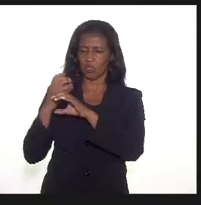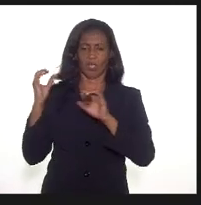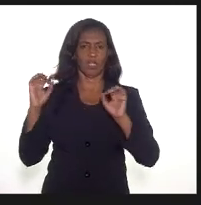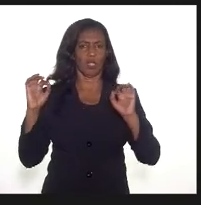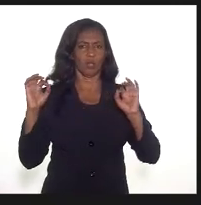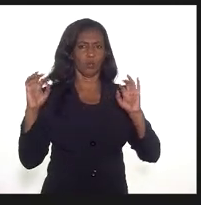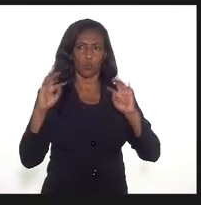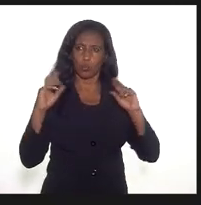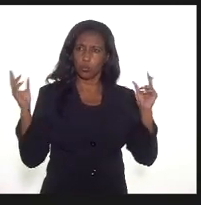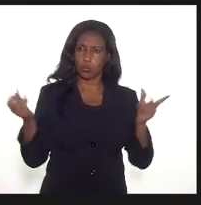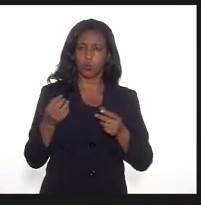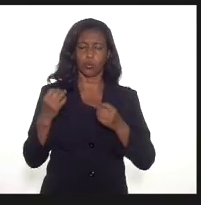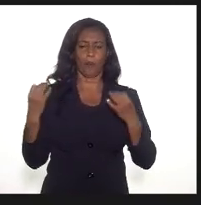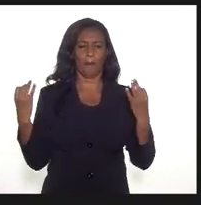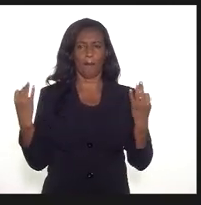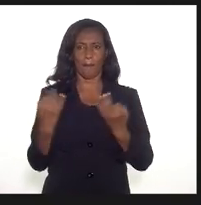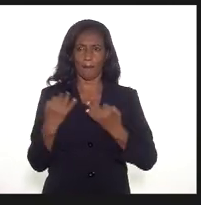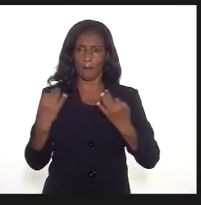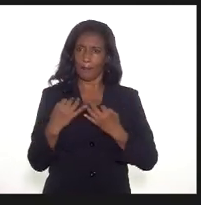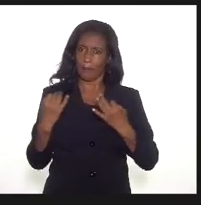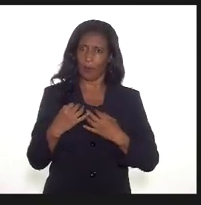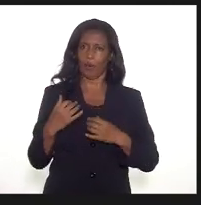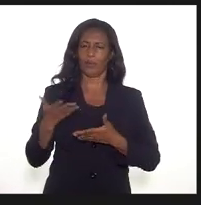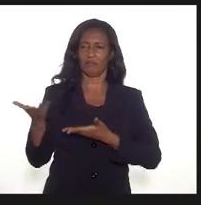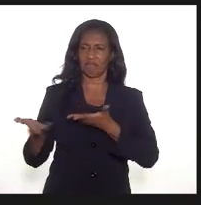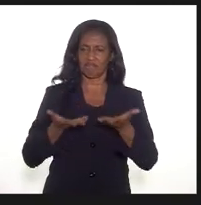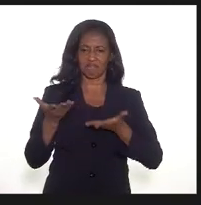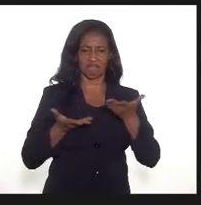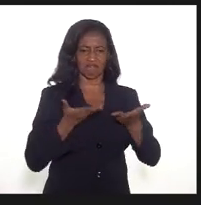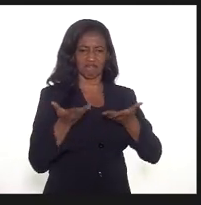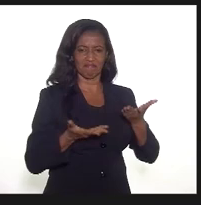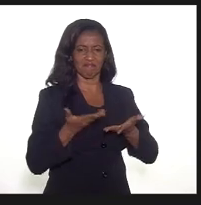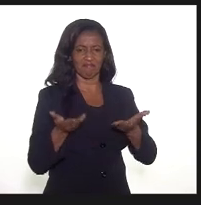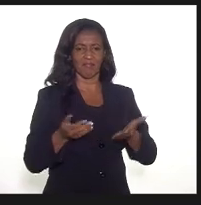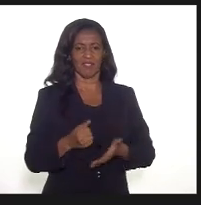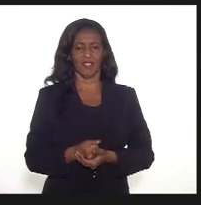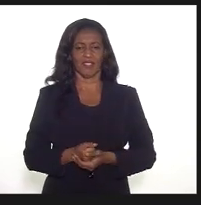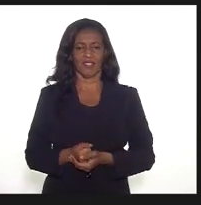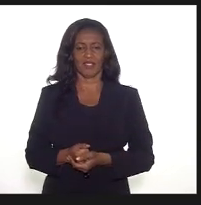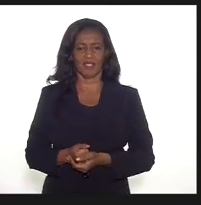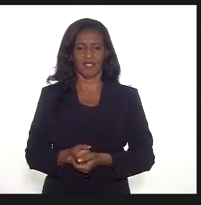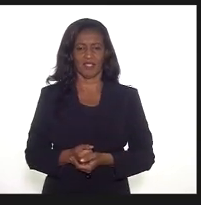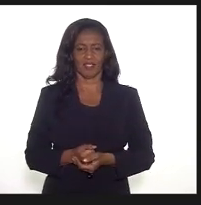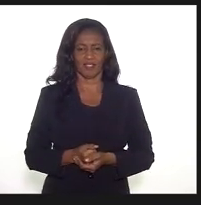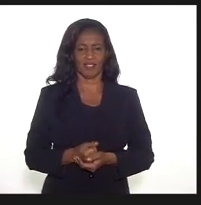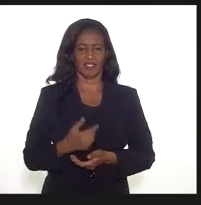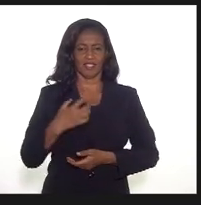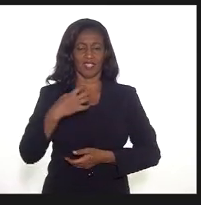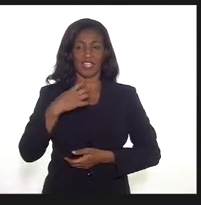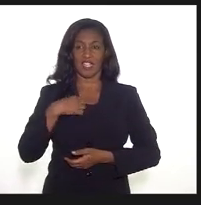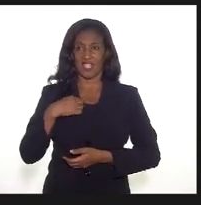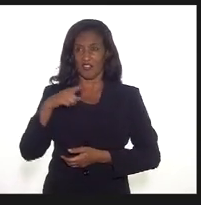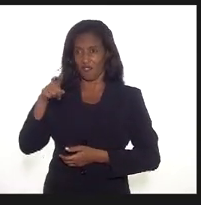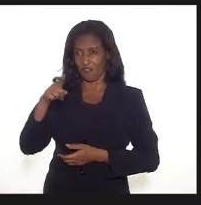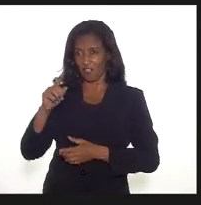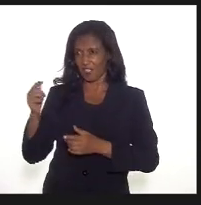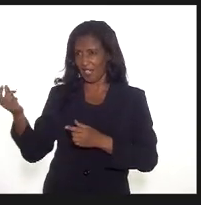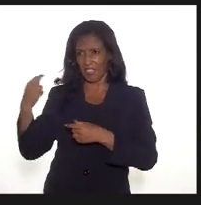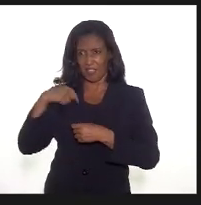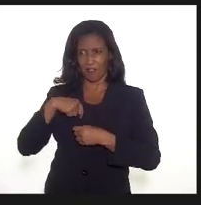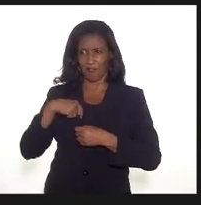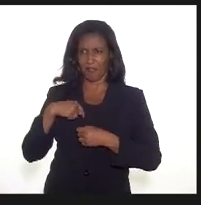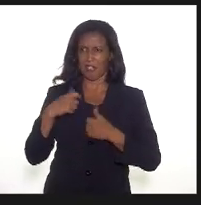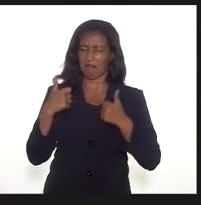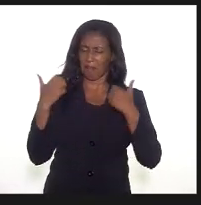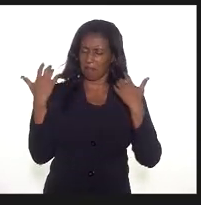prontamente apto aí a servir, organizar. O gabinete está lindo. Para os que não vieram ainda, sintam bastante inveja, porque está muito bacana isso